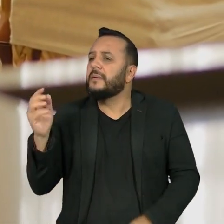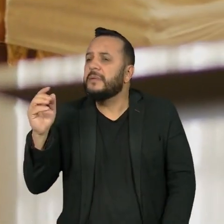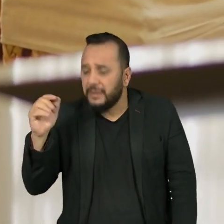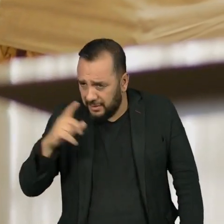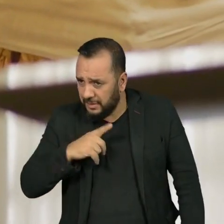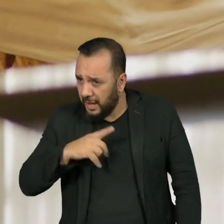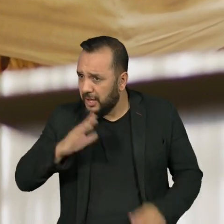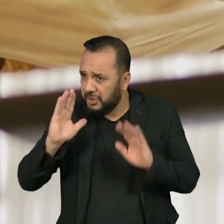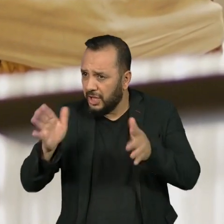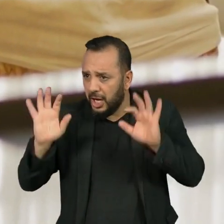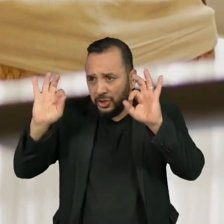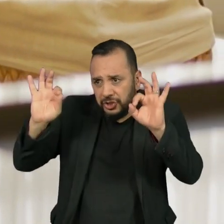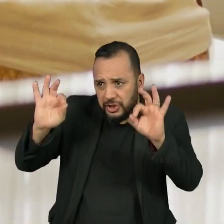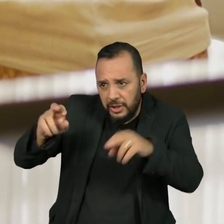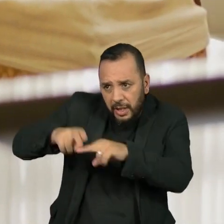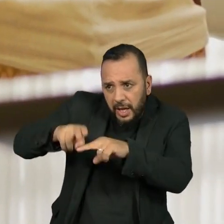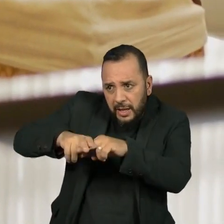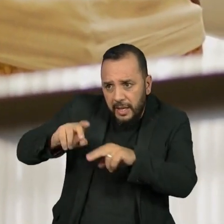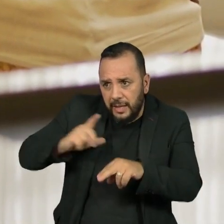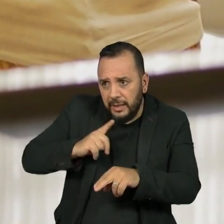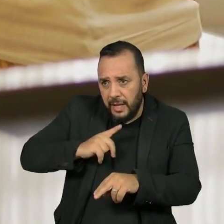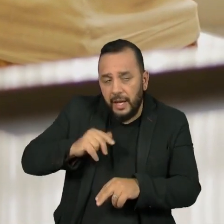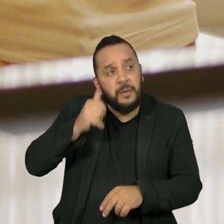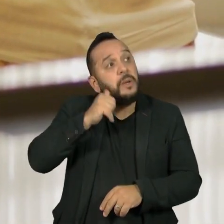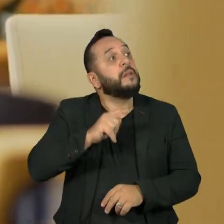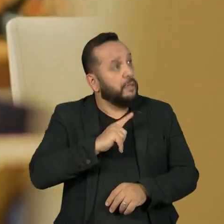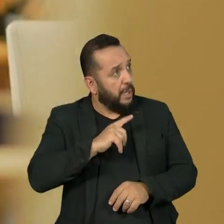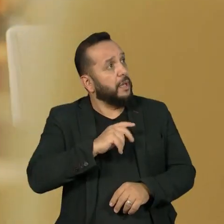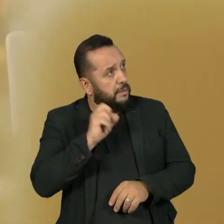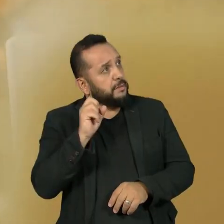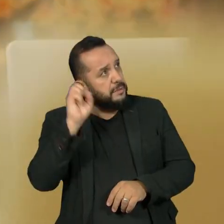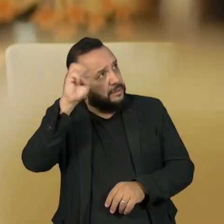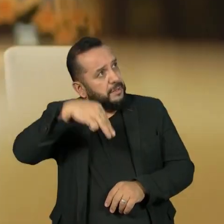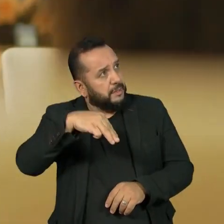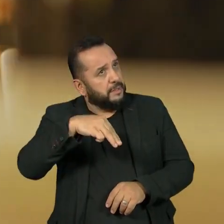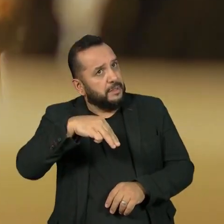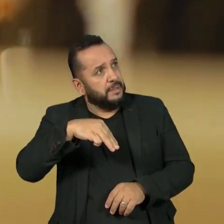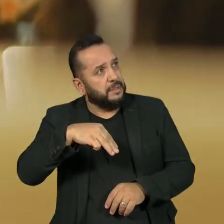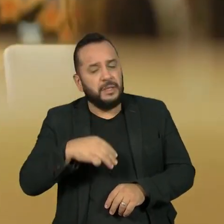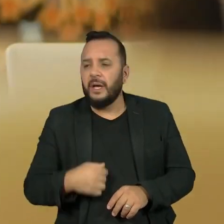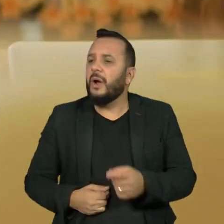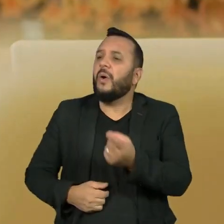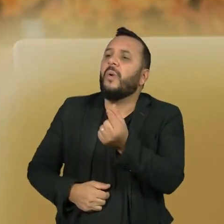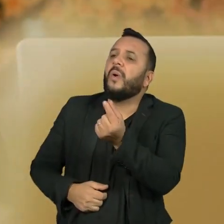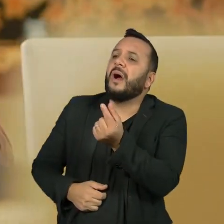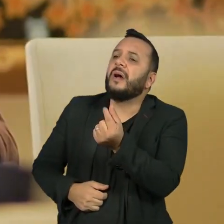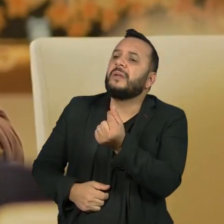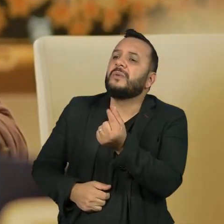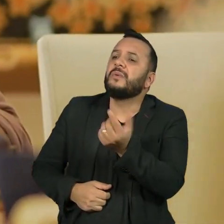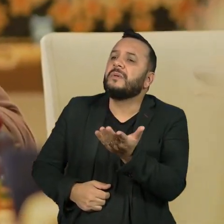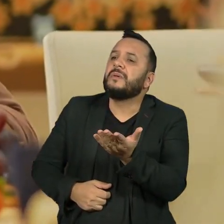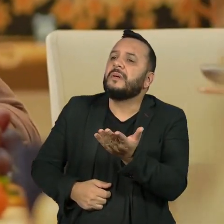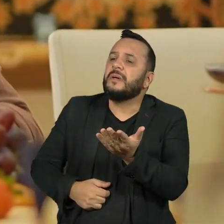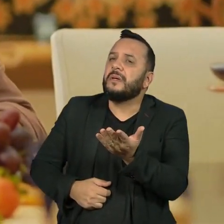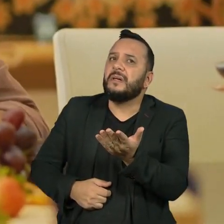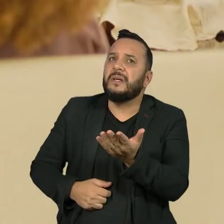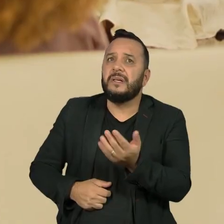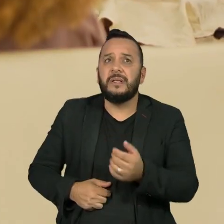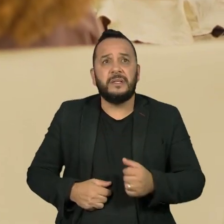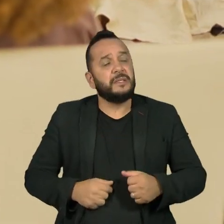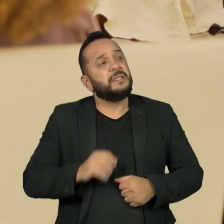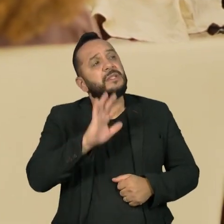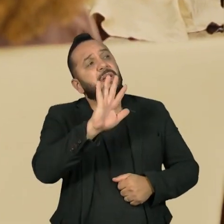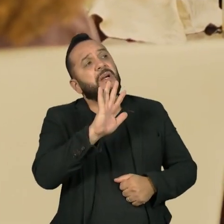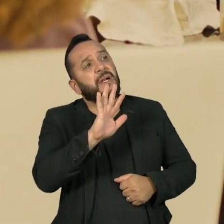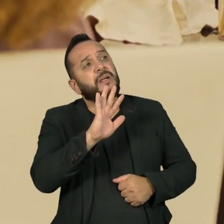classe executiva? Ah, tem sim. Ah, quanto é que fica o upgrade? Alô,